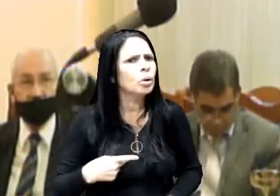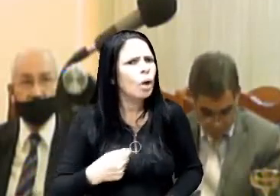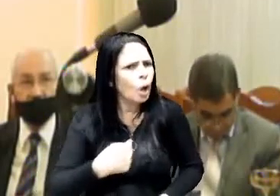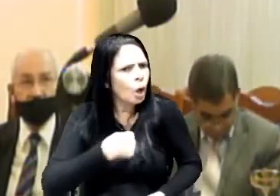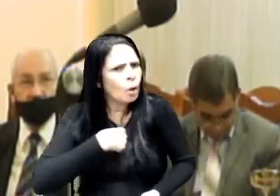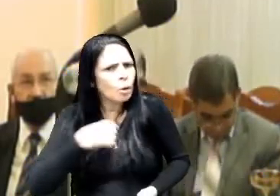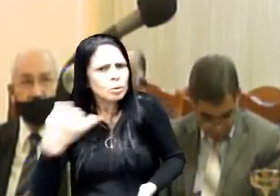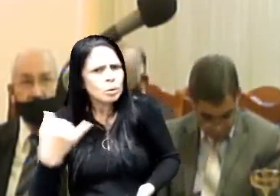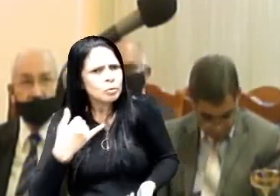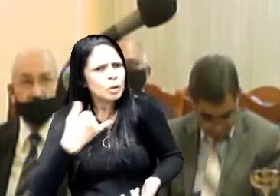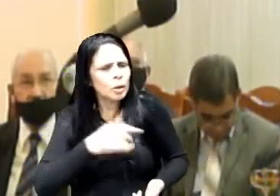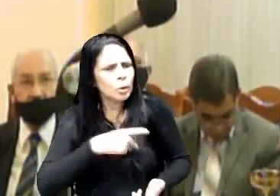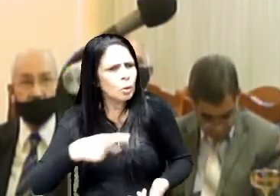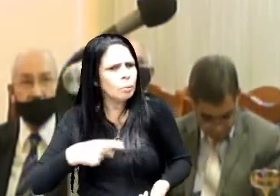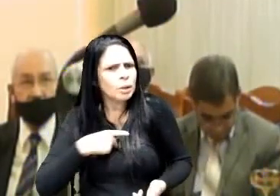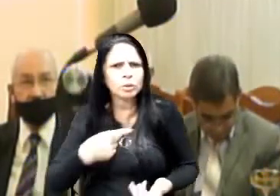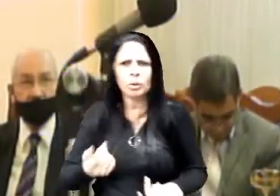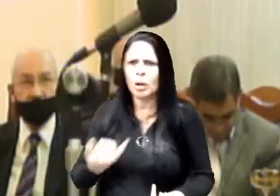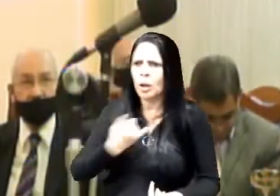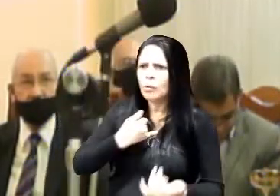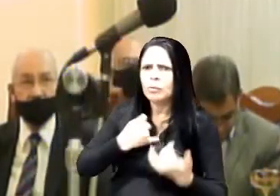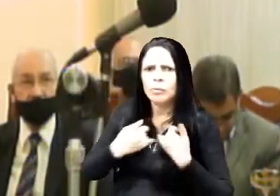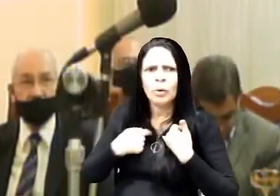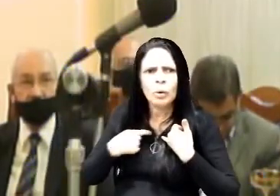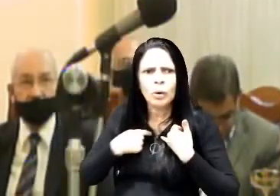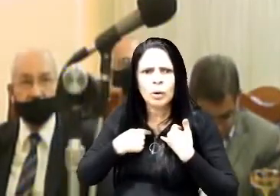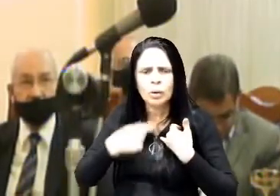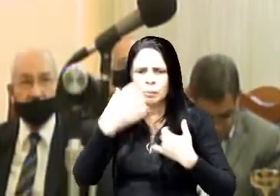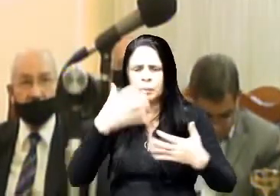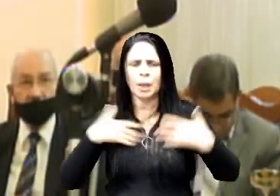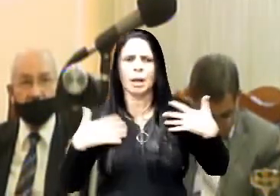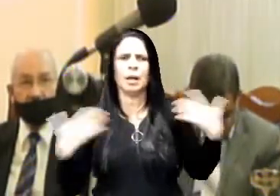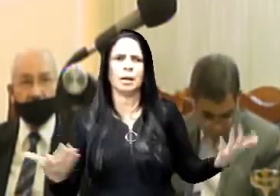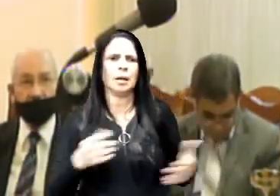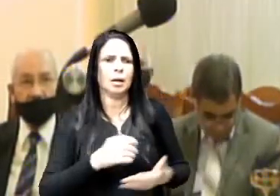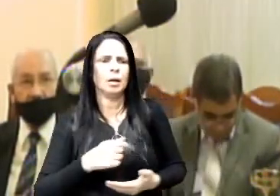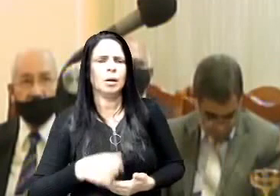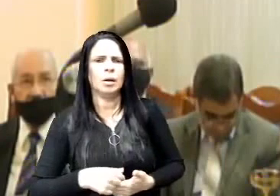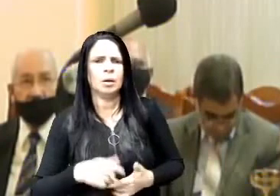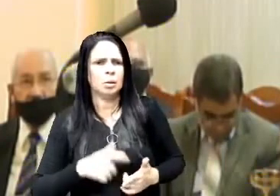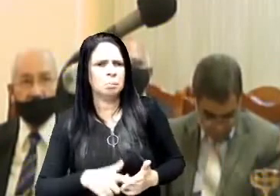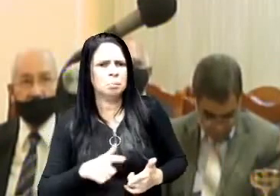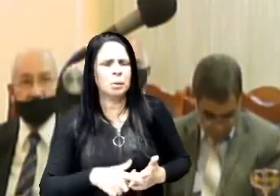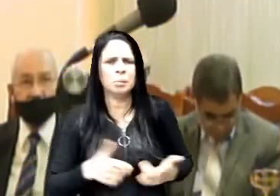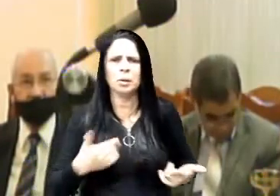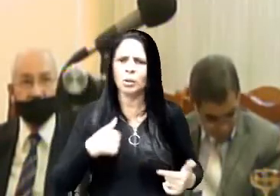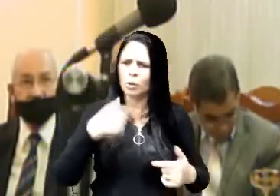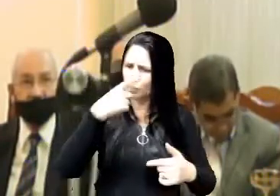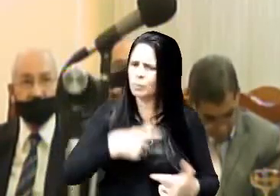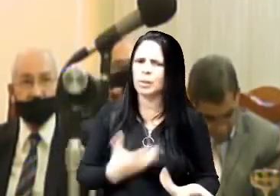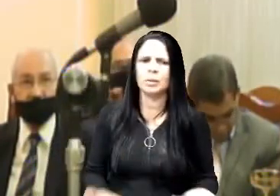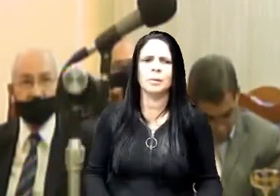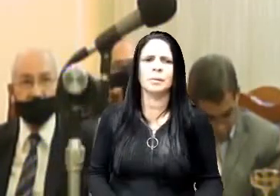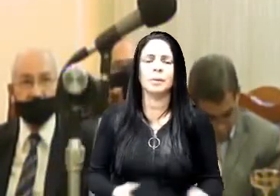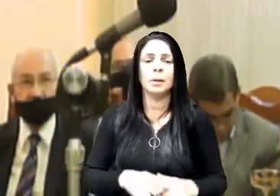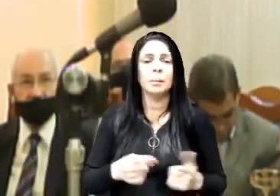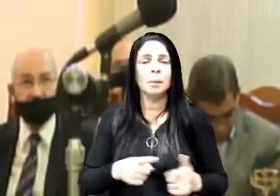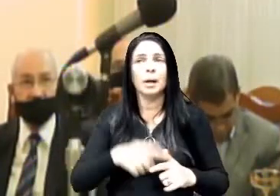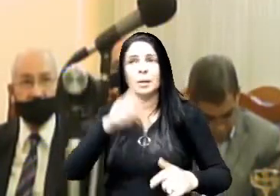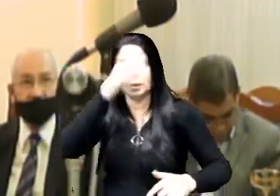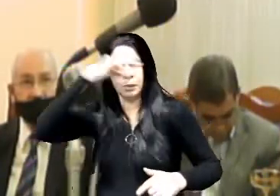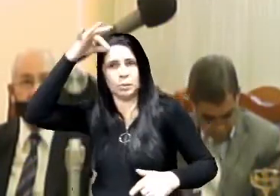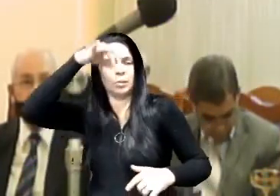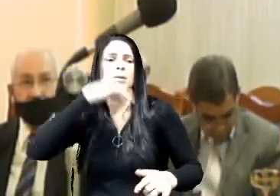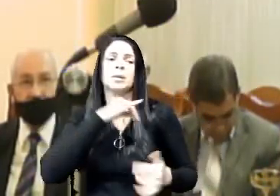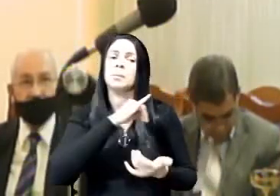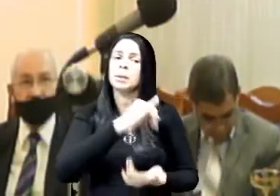me alegrar com o que eu estou passando? É a palavra que está mandando. É o Espírito Santo através de Pedro. Você quer viver uma vida vitoriosa?